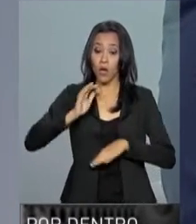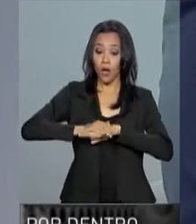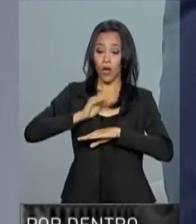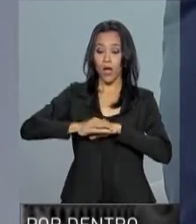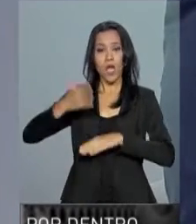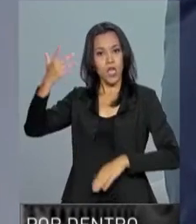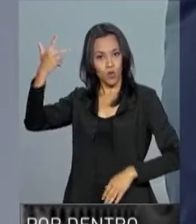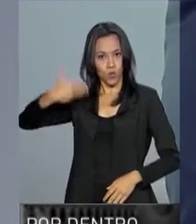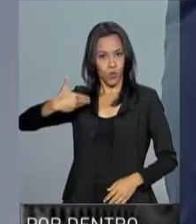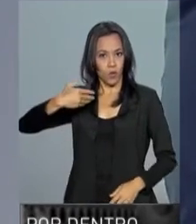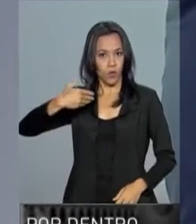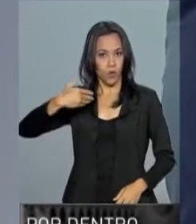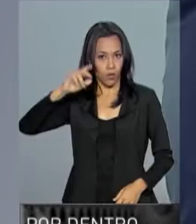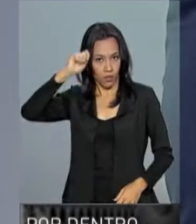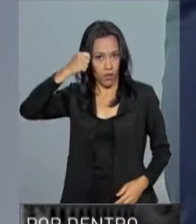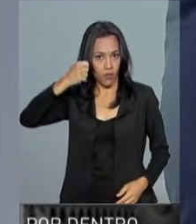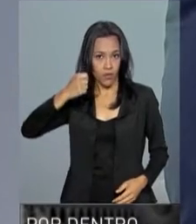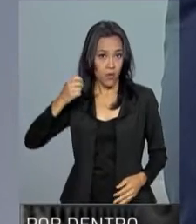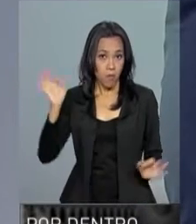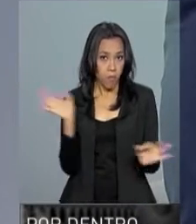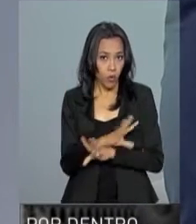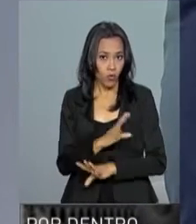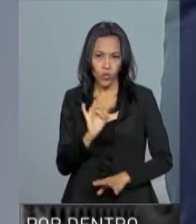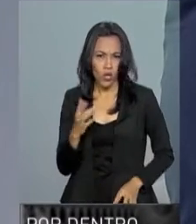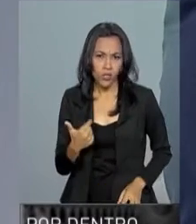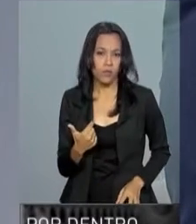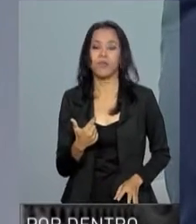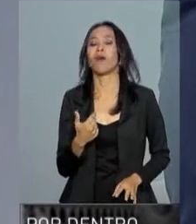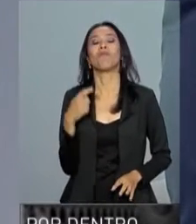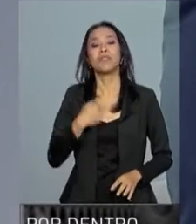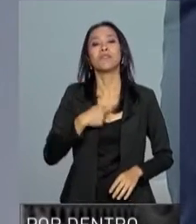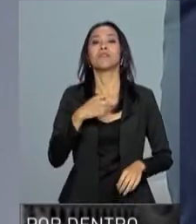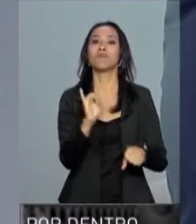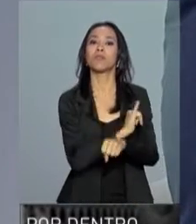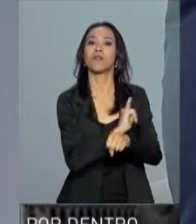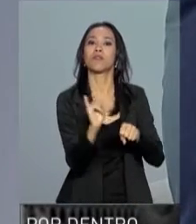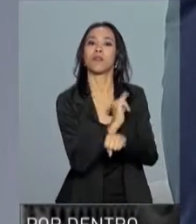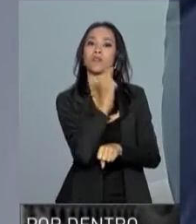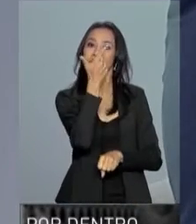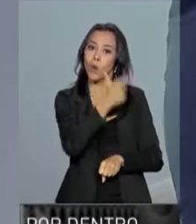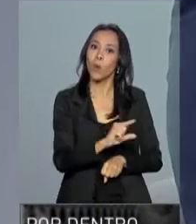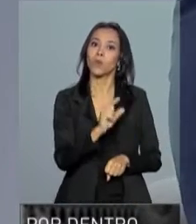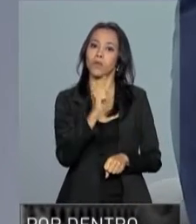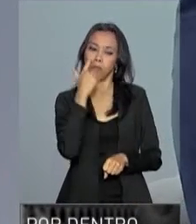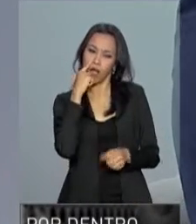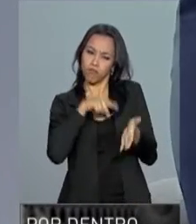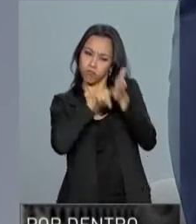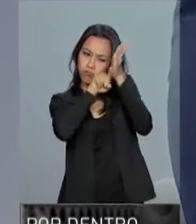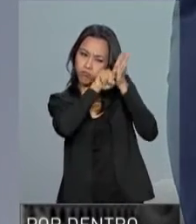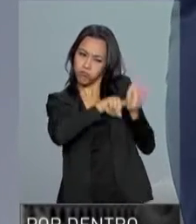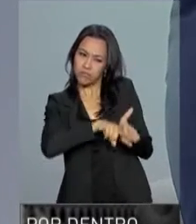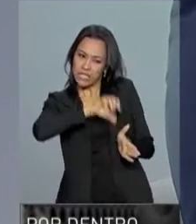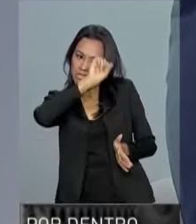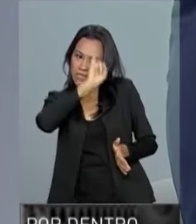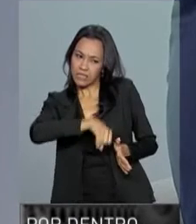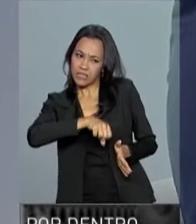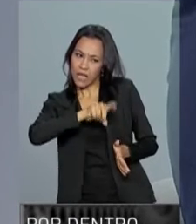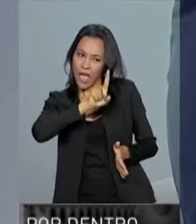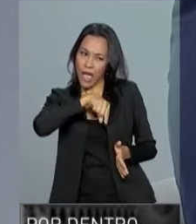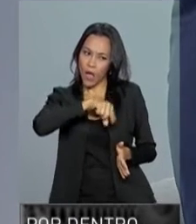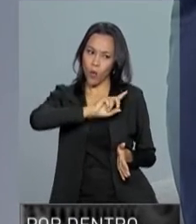declaração não é suficiente que seria necessário um mecanismo de verificação então no serviço público